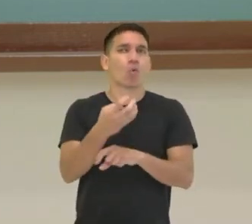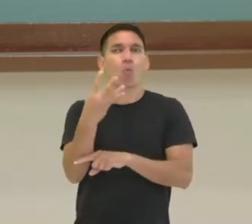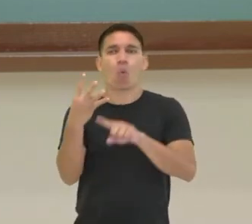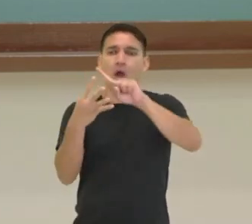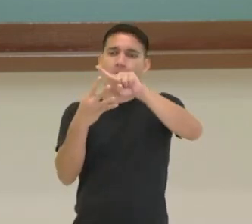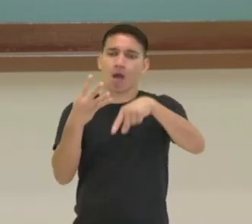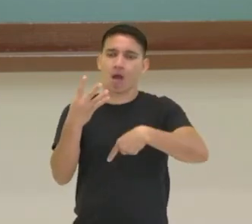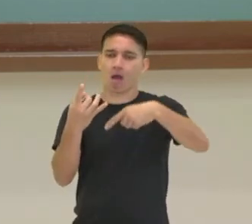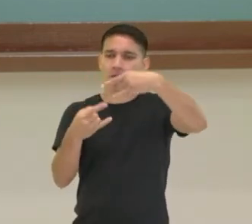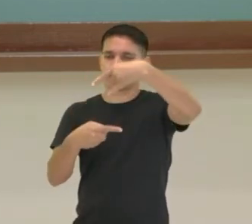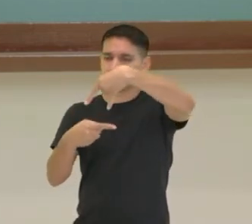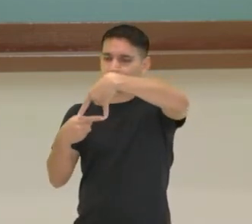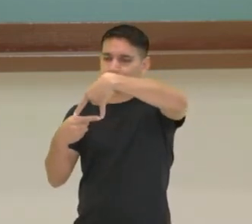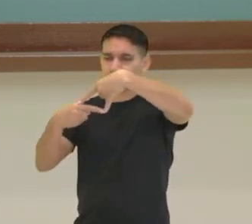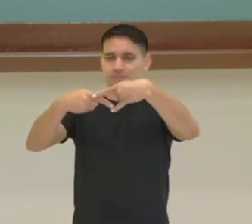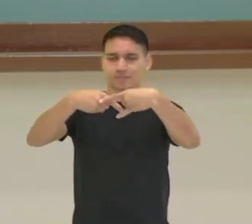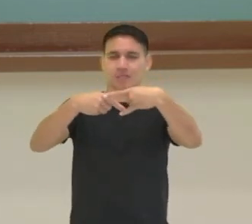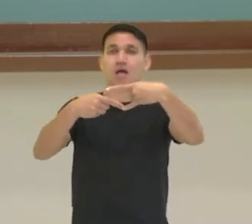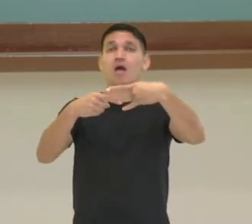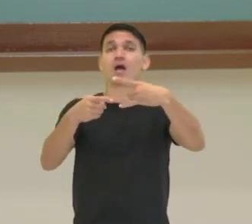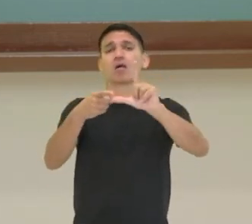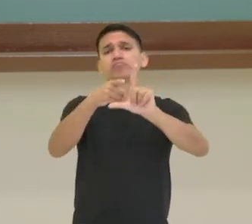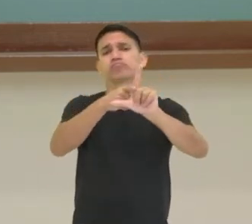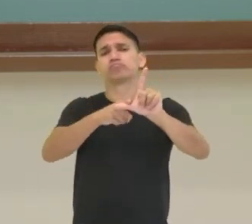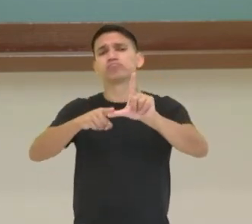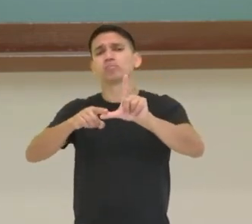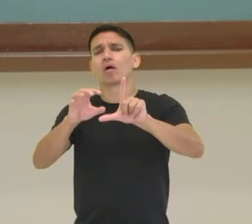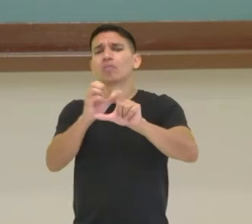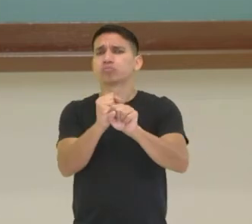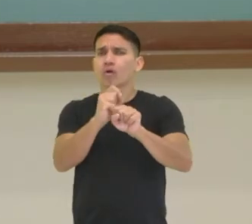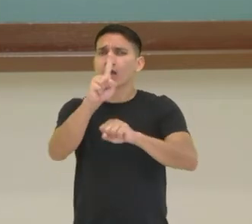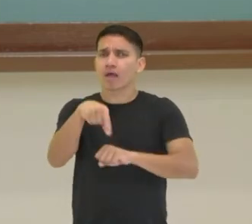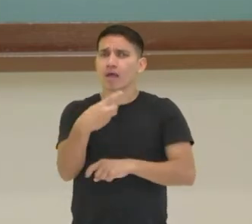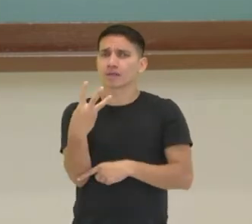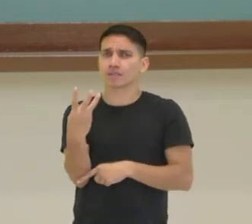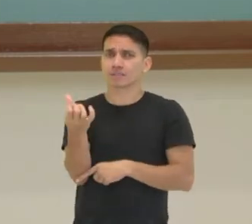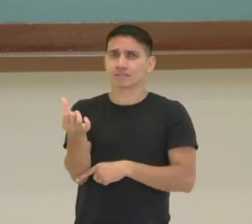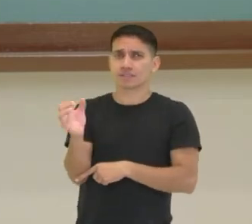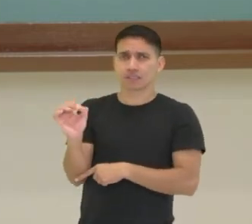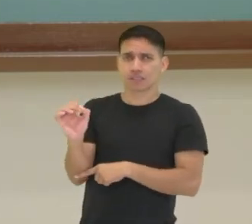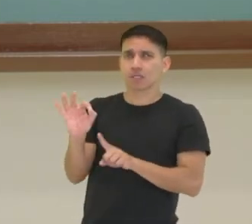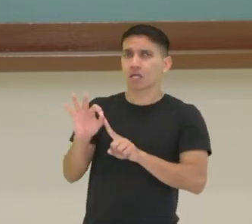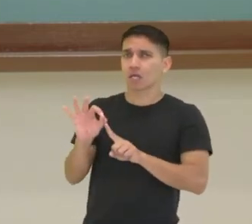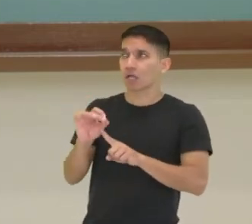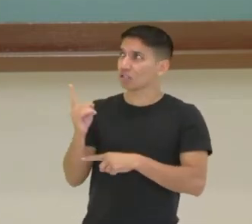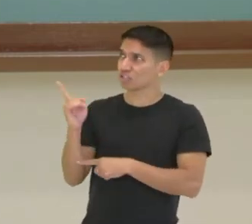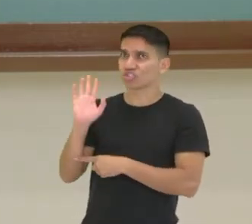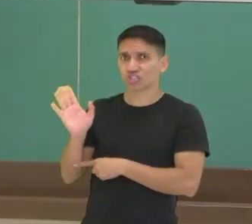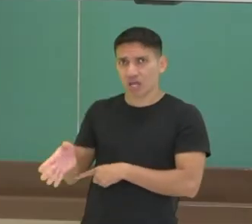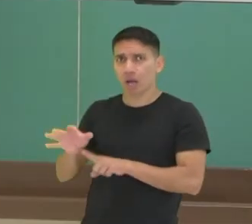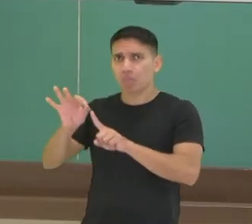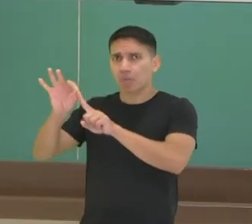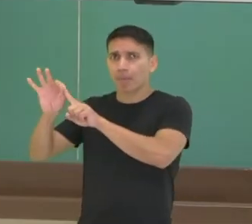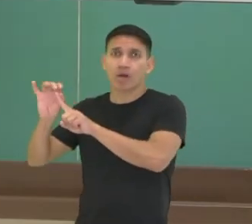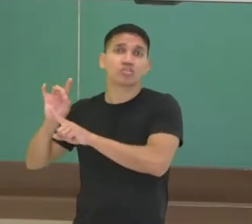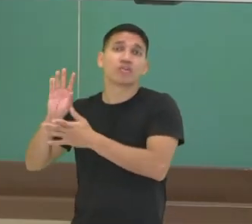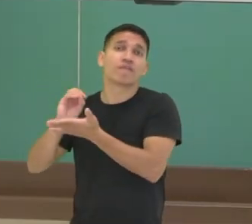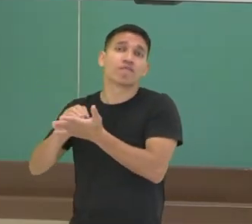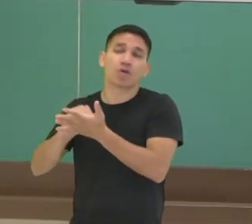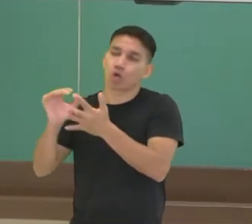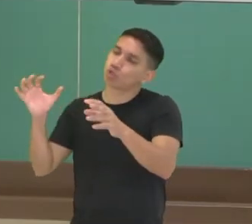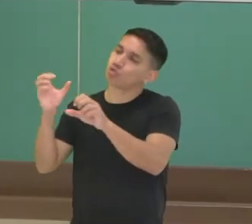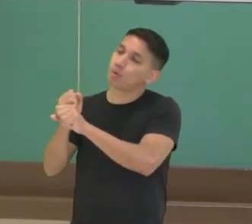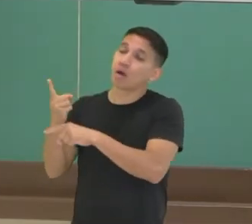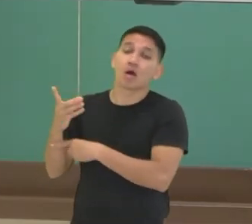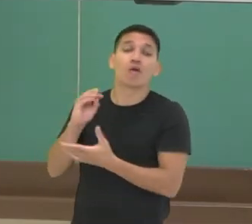é 360, e eu tenho 3 medidas aqui, o 78, o 102 e o 98, é só somar tudo e ver quanto